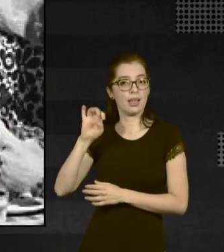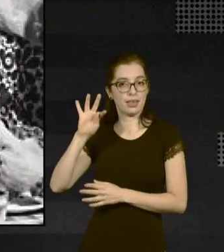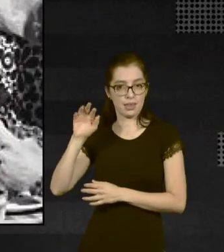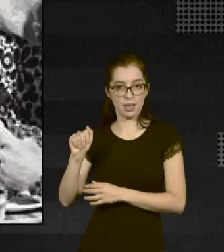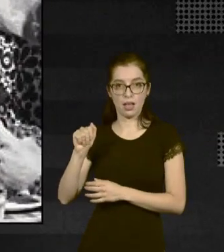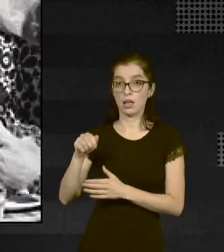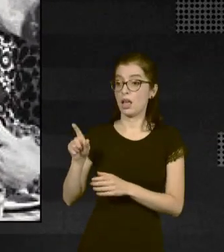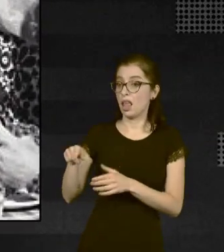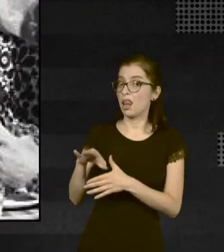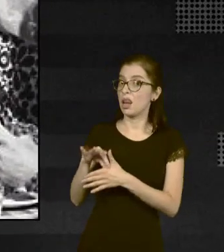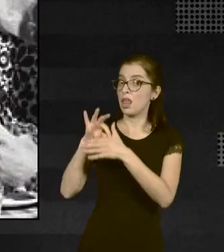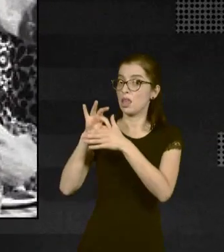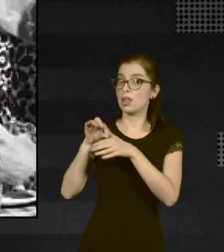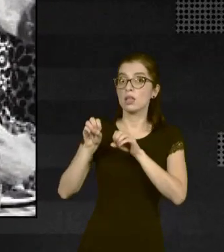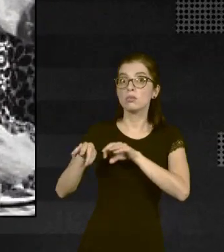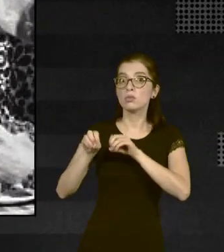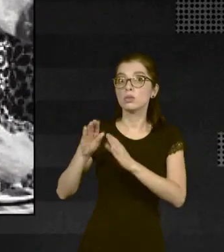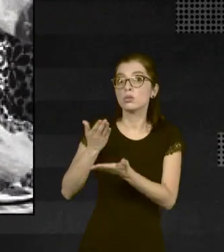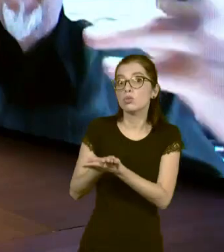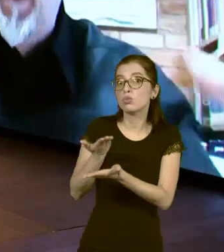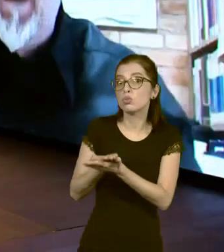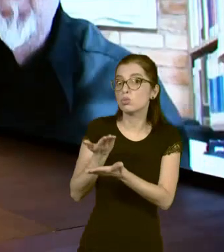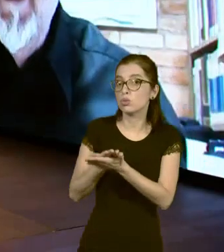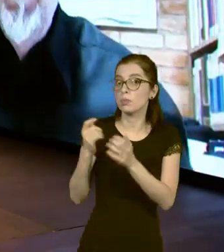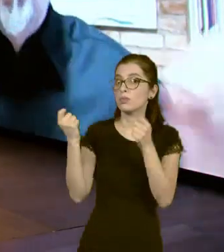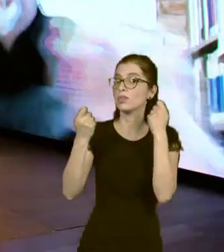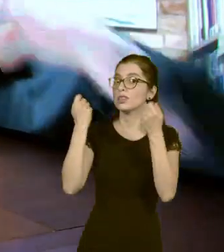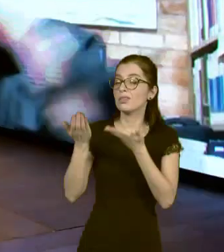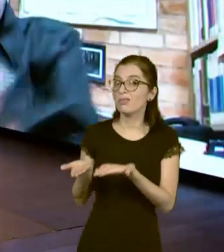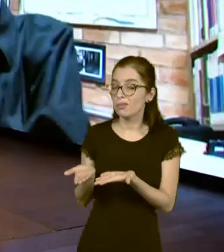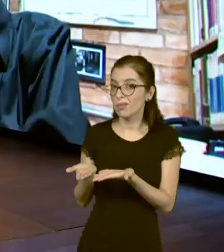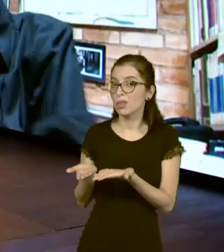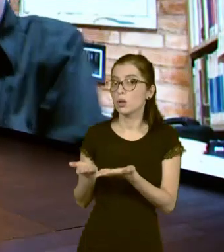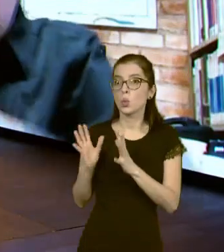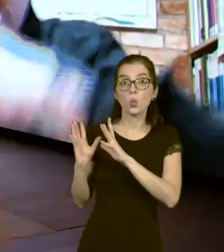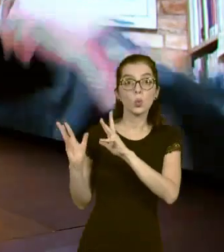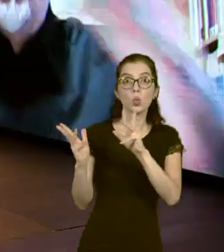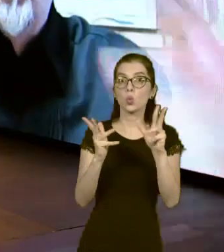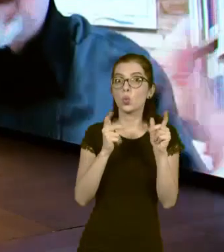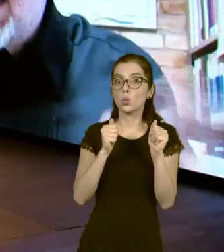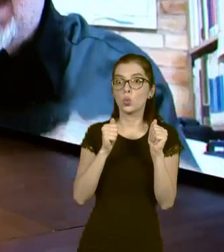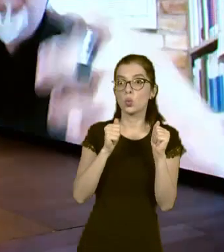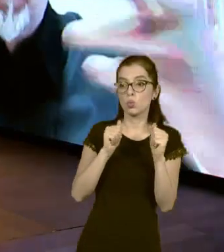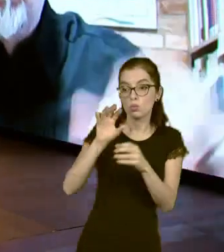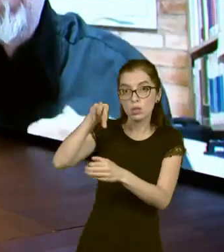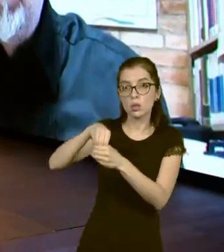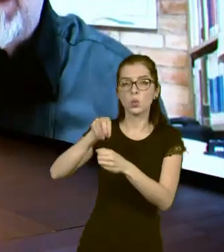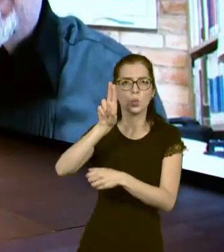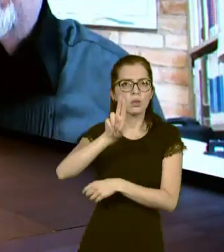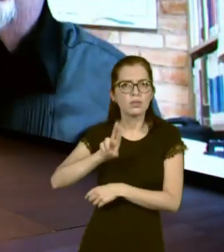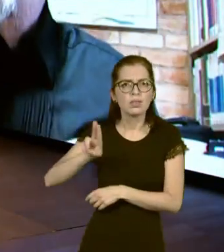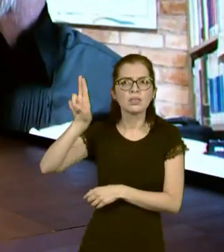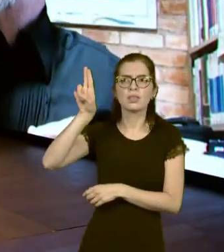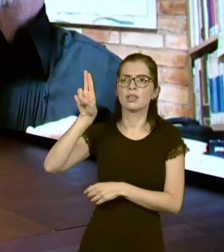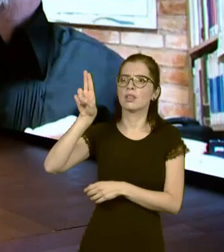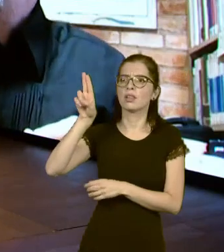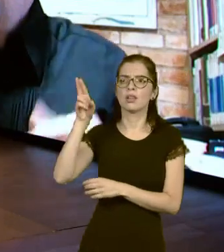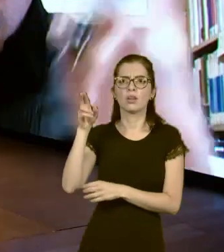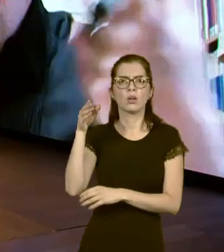naquela semana em que o festival acontecia, todo mundo ficava hospedado ou ali na universidade, algumas chatas ficavam no hotel,